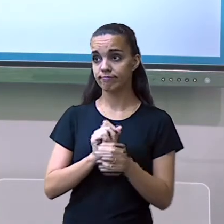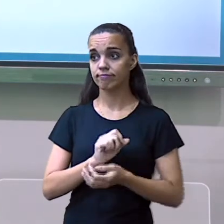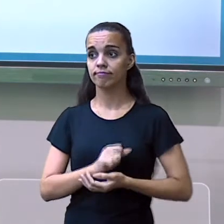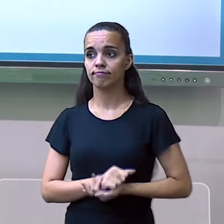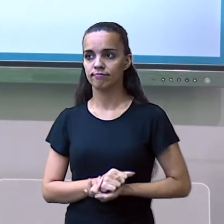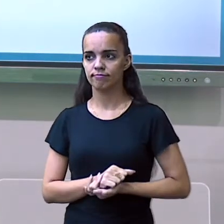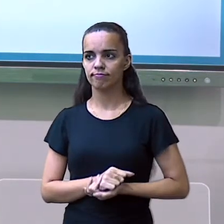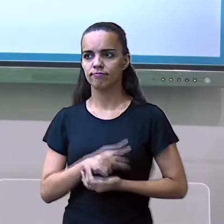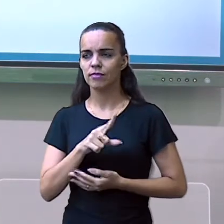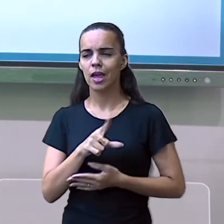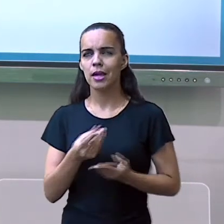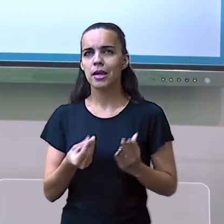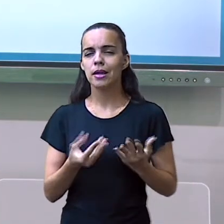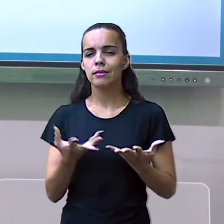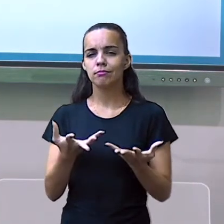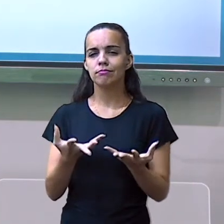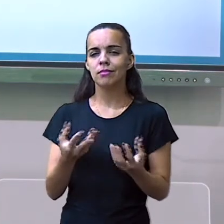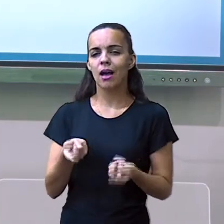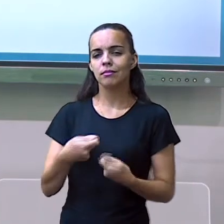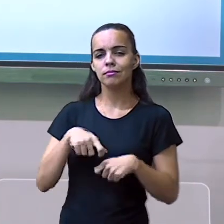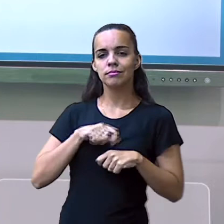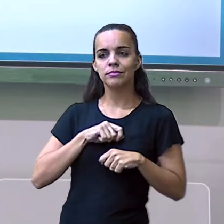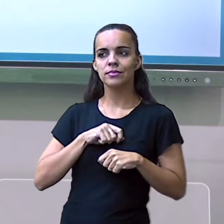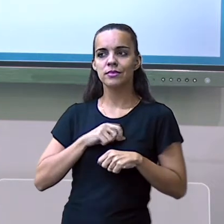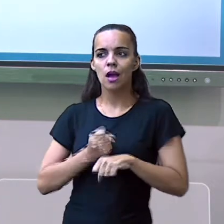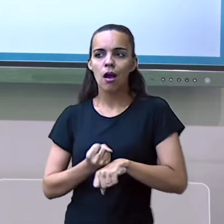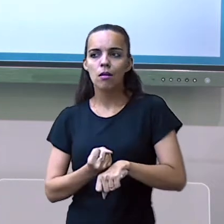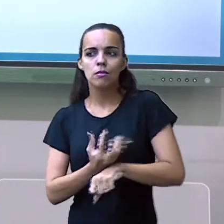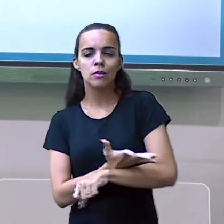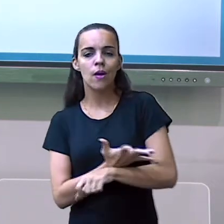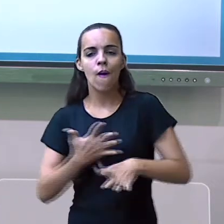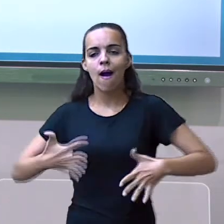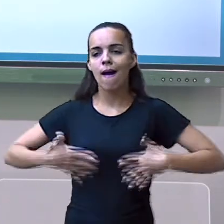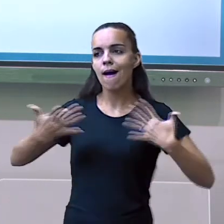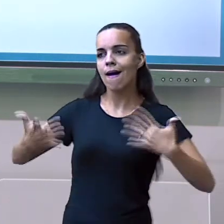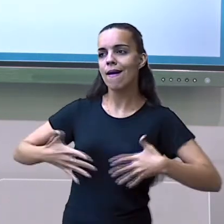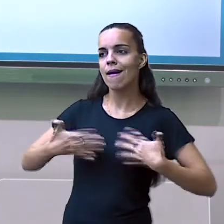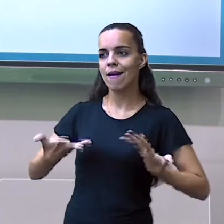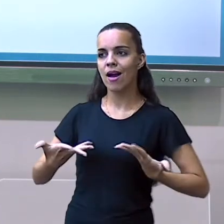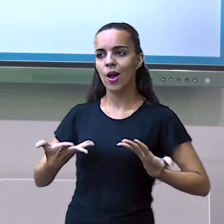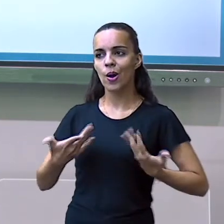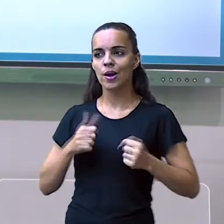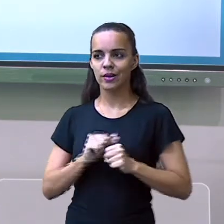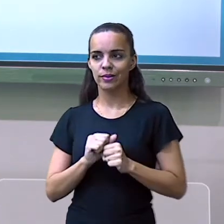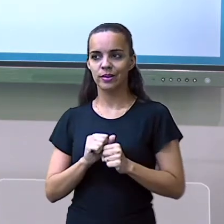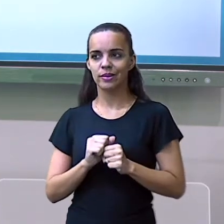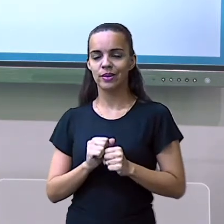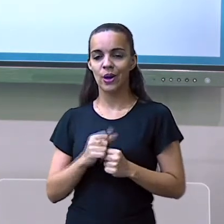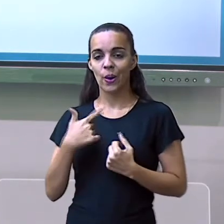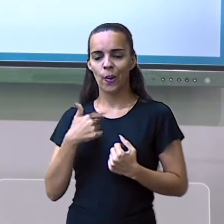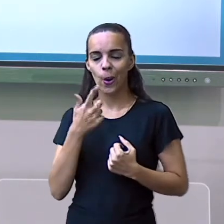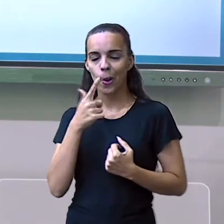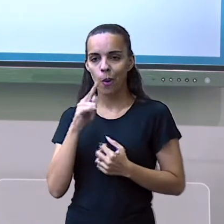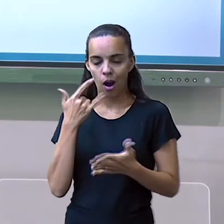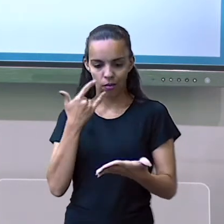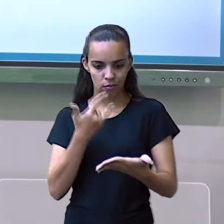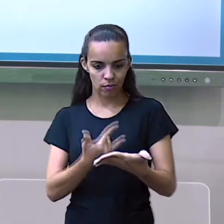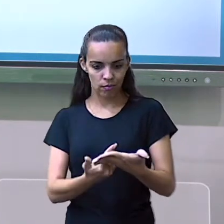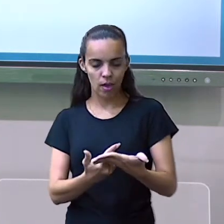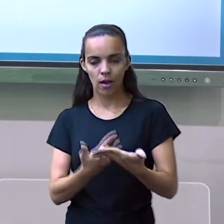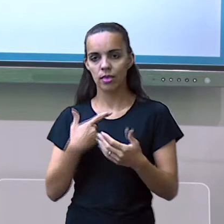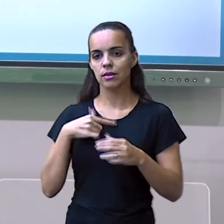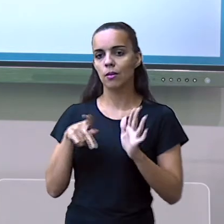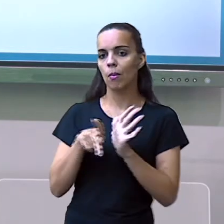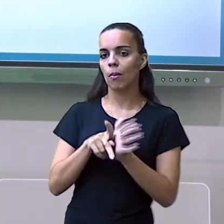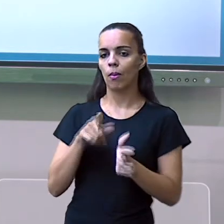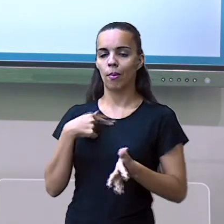Eles buscam emocionar, alegrar ou sensibilizar o leitor. Quem